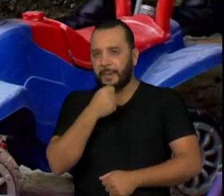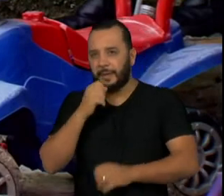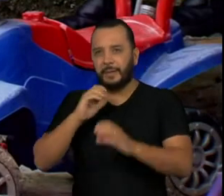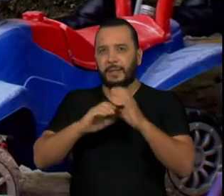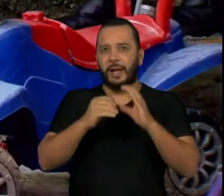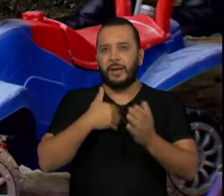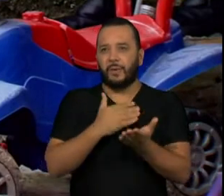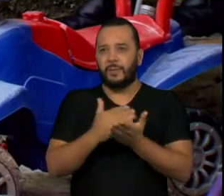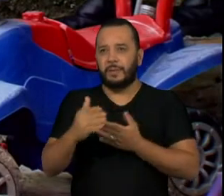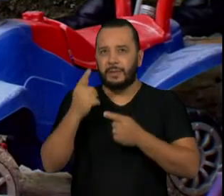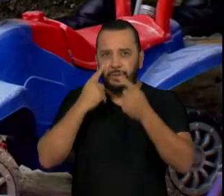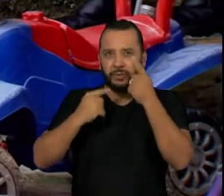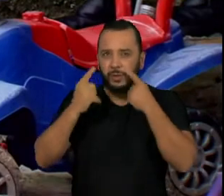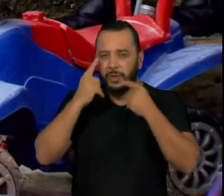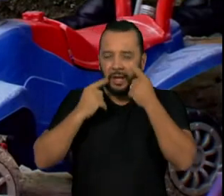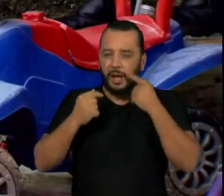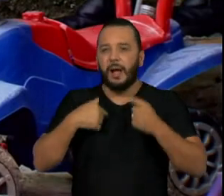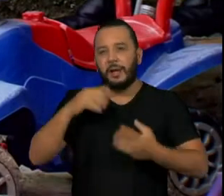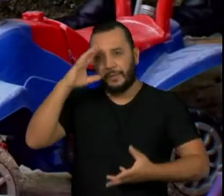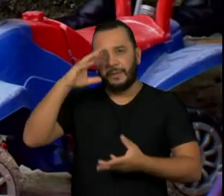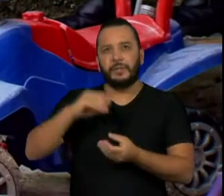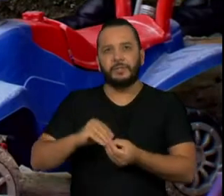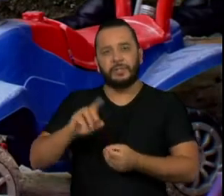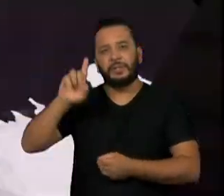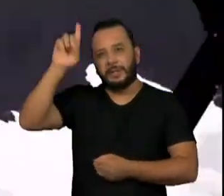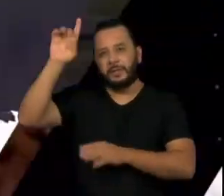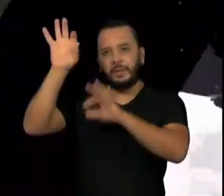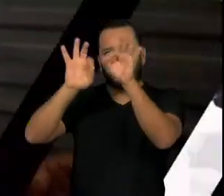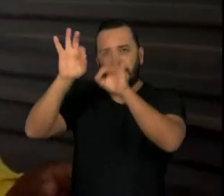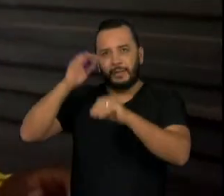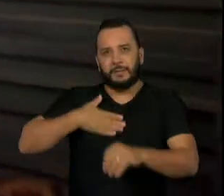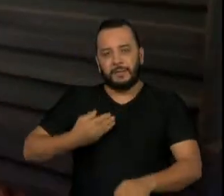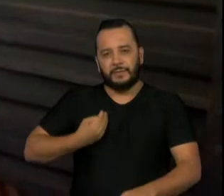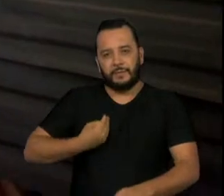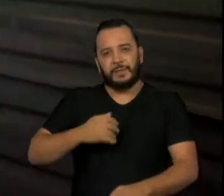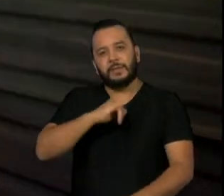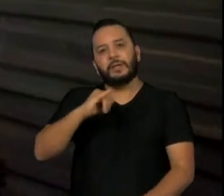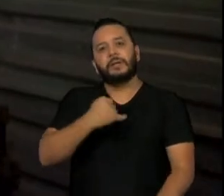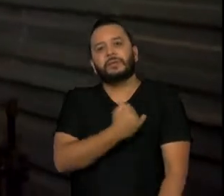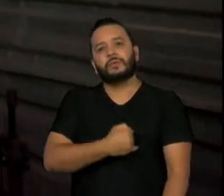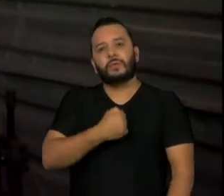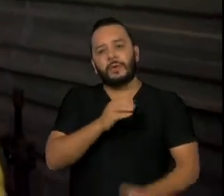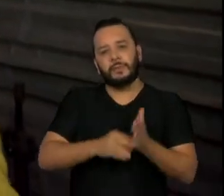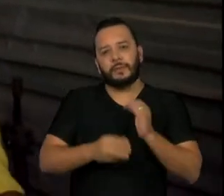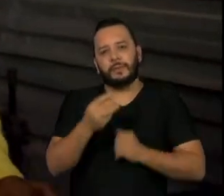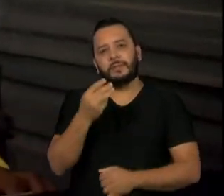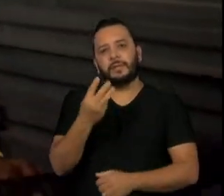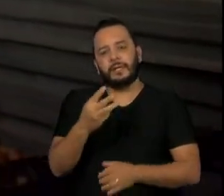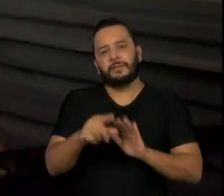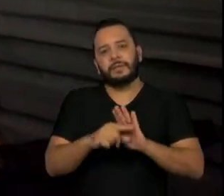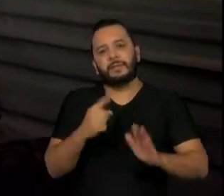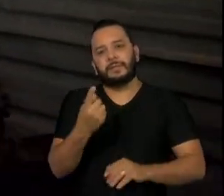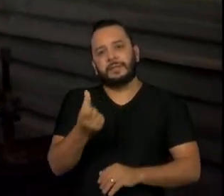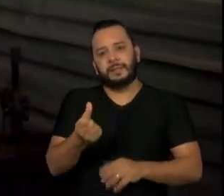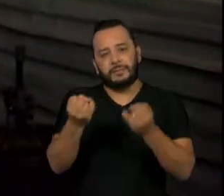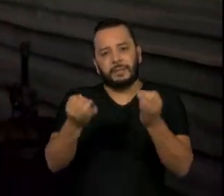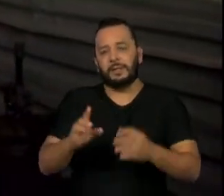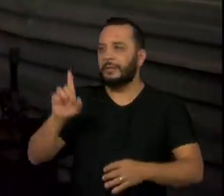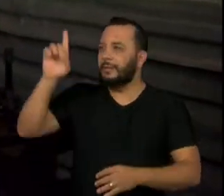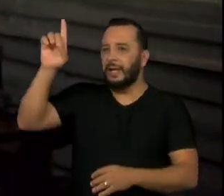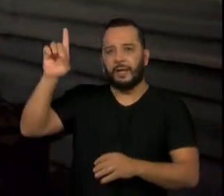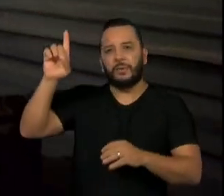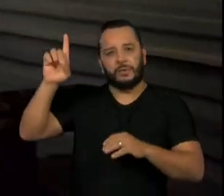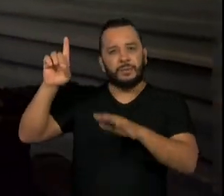comecei a chorar e eu vi que realmente Deus tinha um propósito ali. João 3,16 diz assim, ó, porque Deus amou o mundo de tal